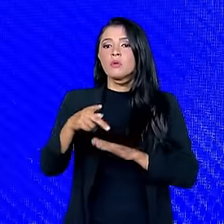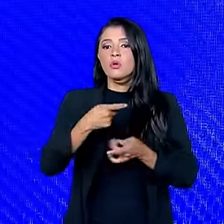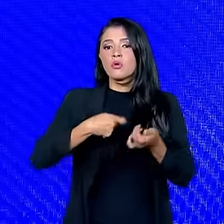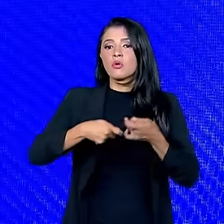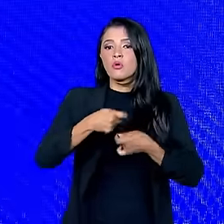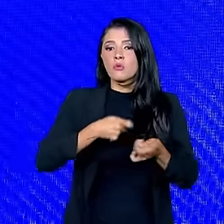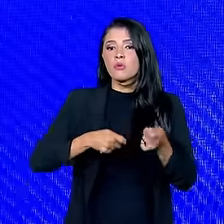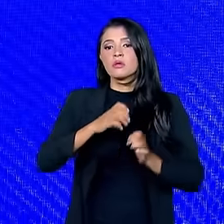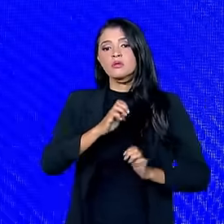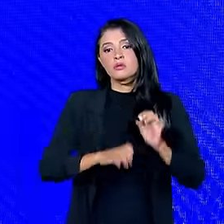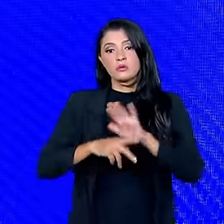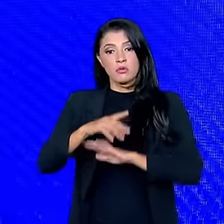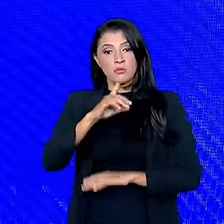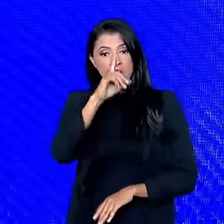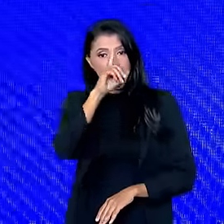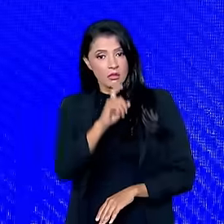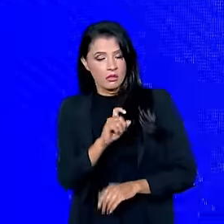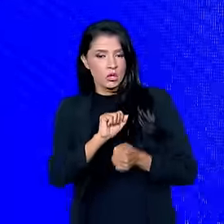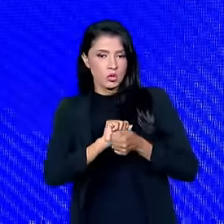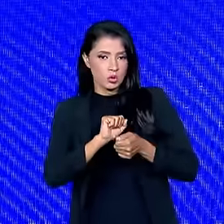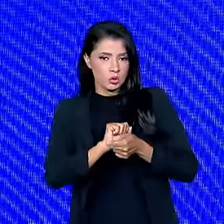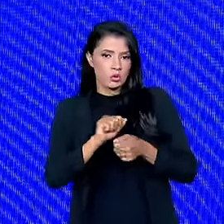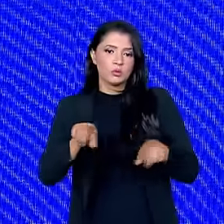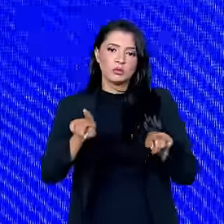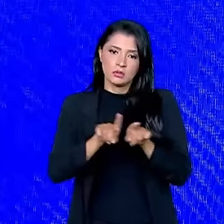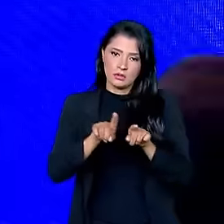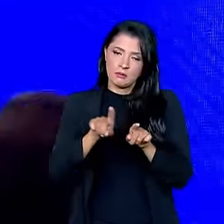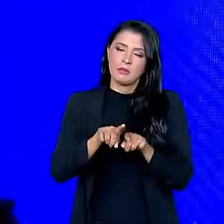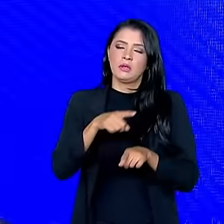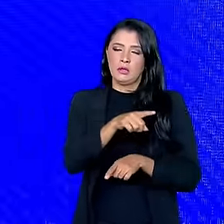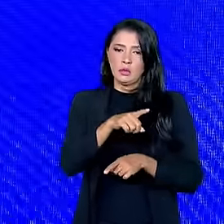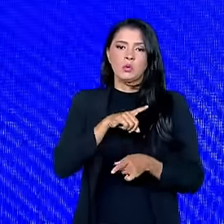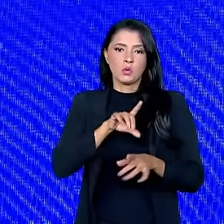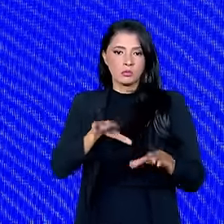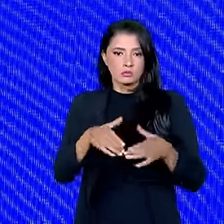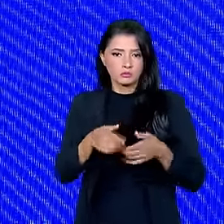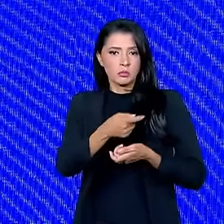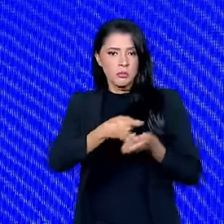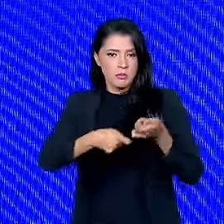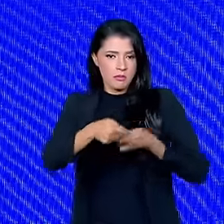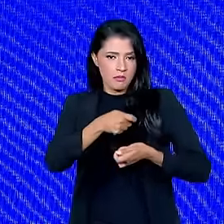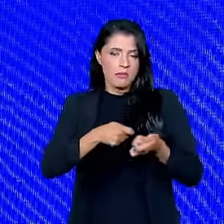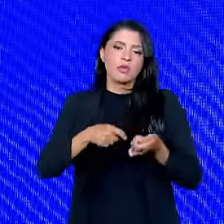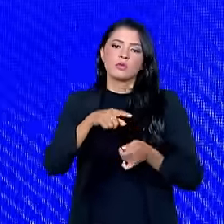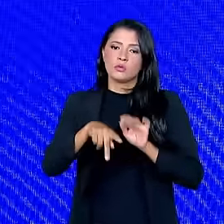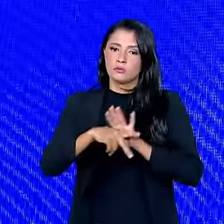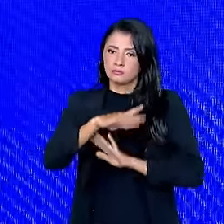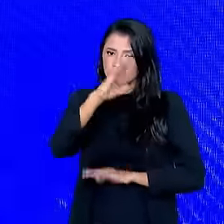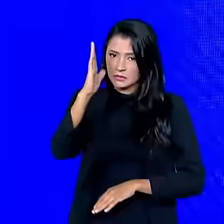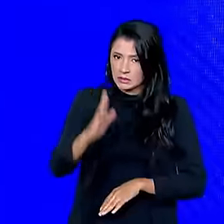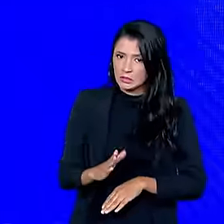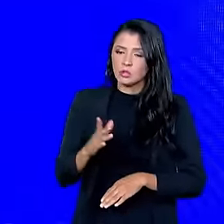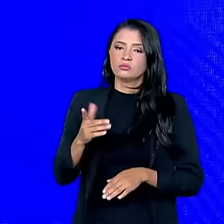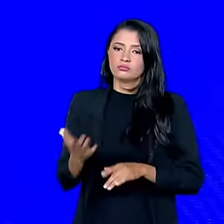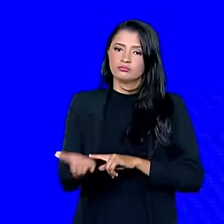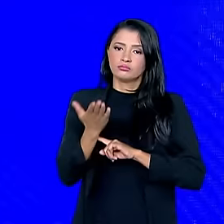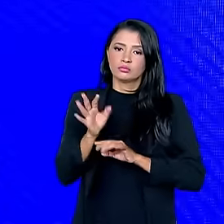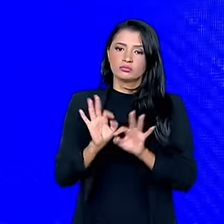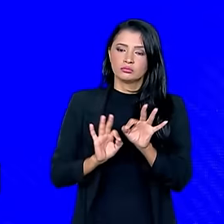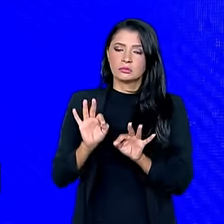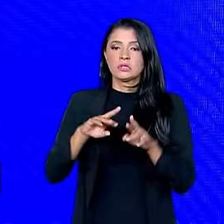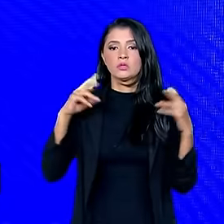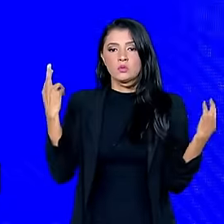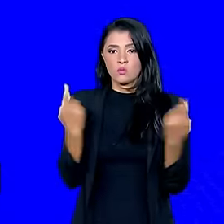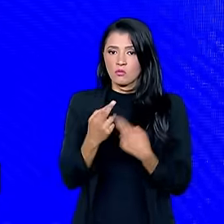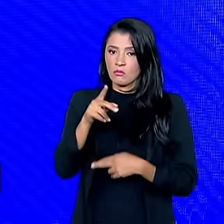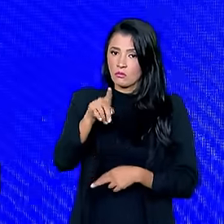junto com a Câmara do Comércio Árabe Brasileira, nos ajudaram a ter essa reunião. É muito